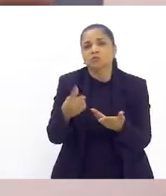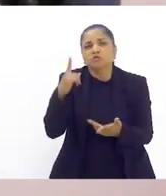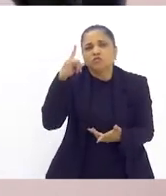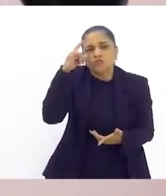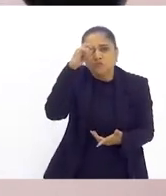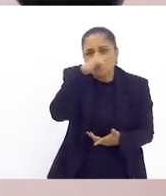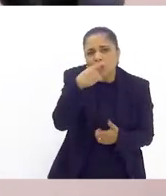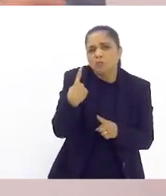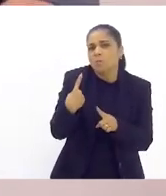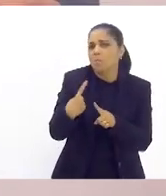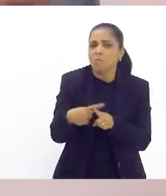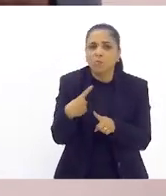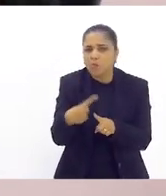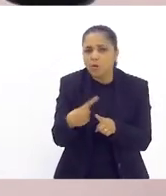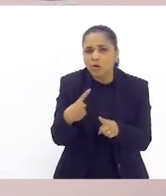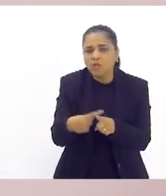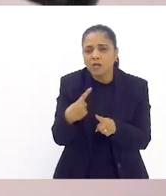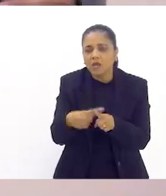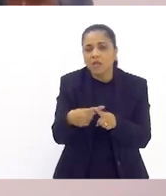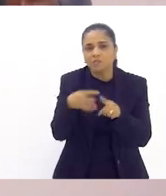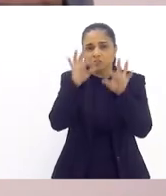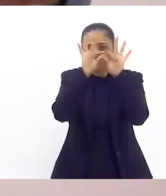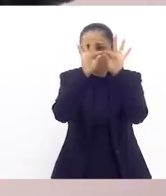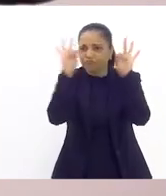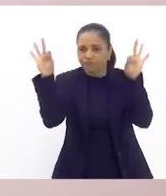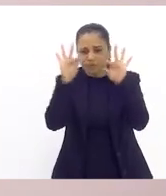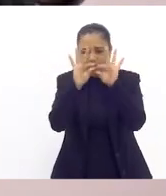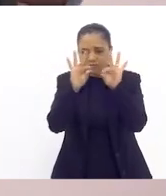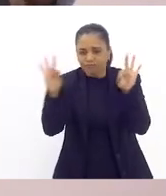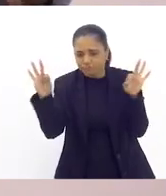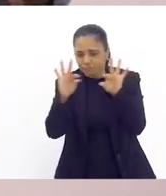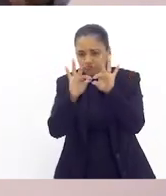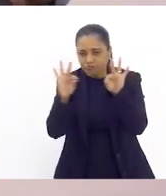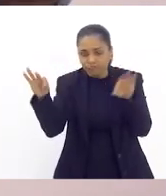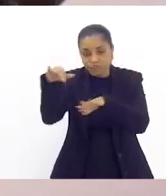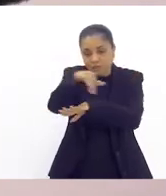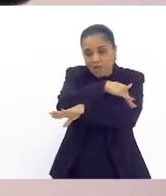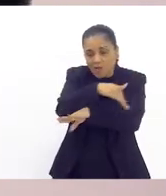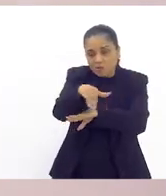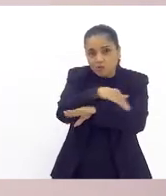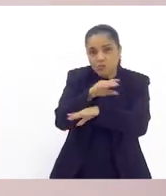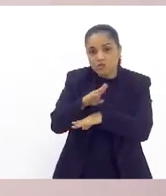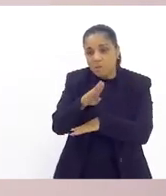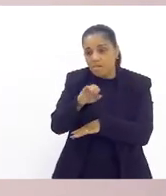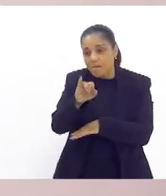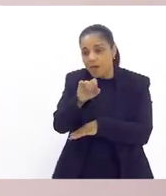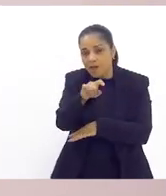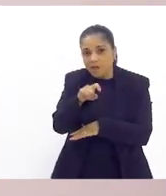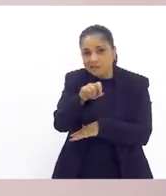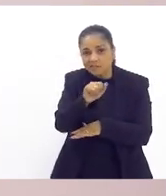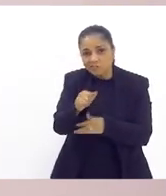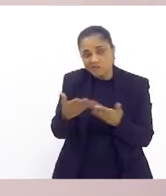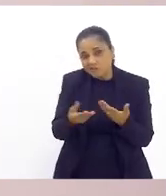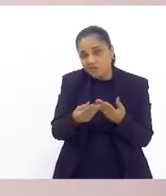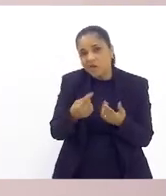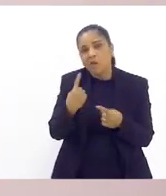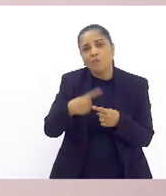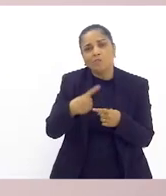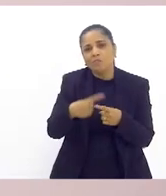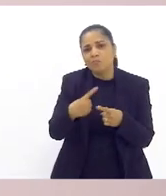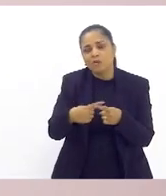de instalar rede de baixo exercer o papel de vocês e ao mesmo tempo obter receitas de